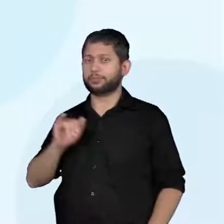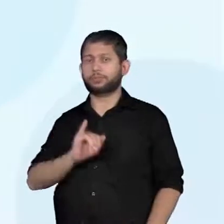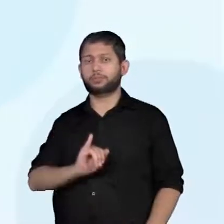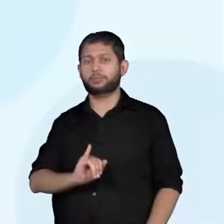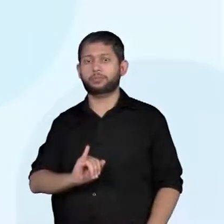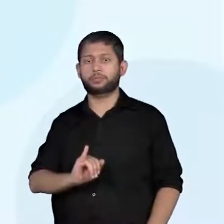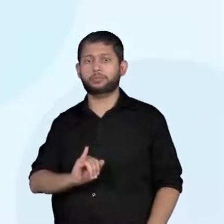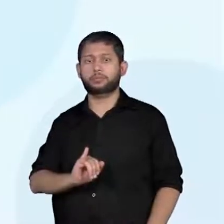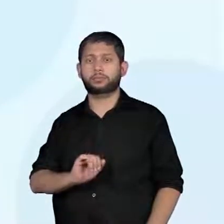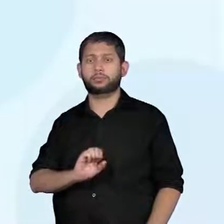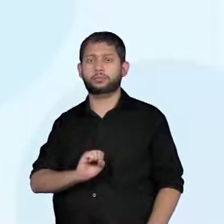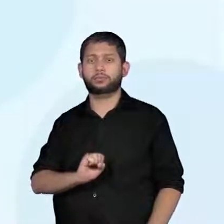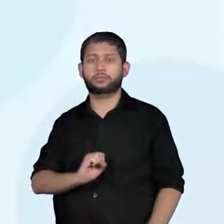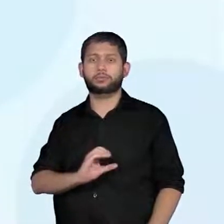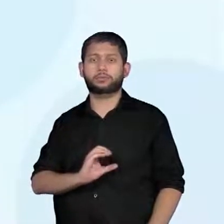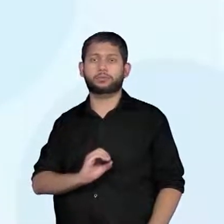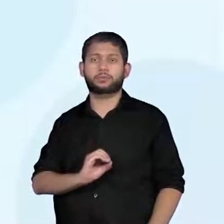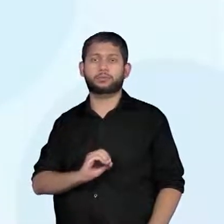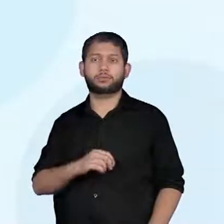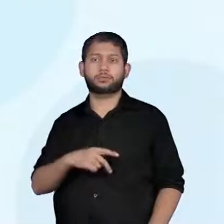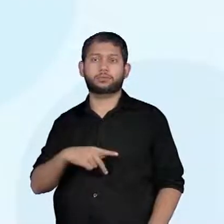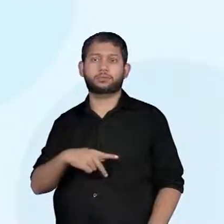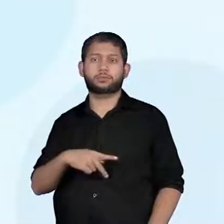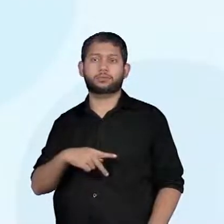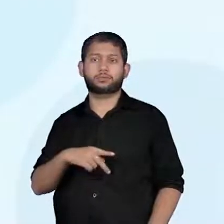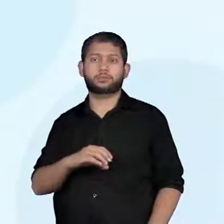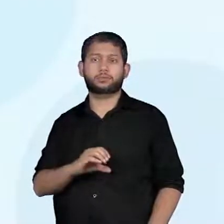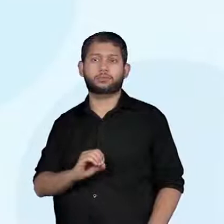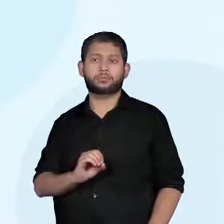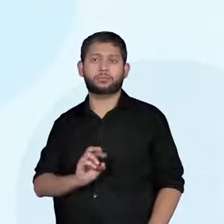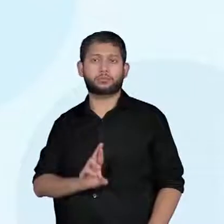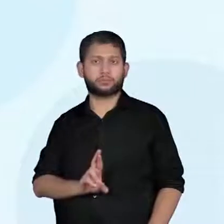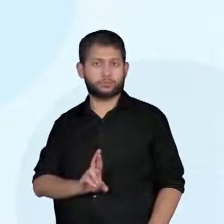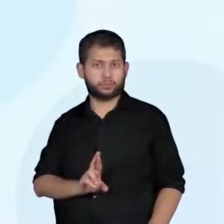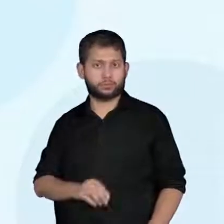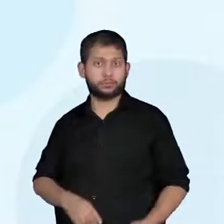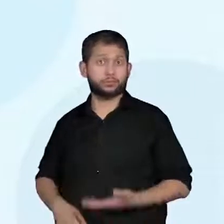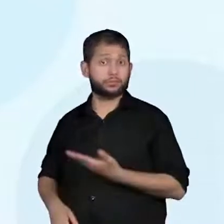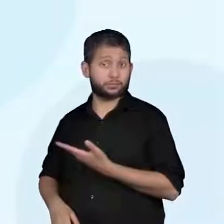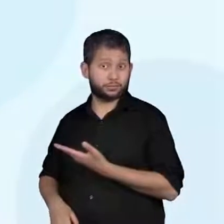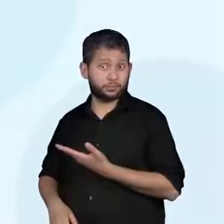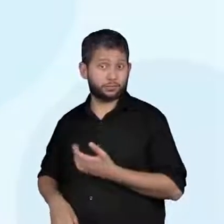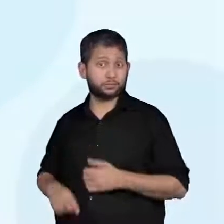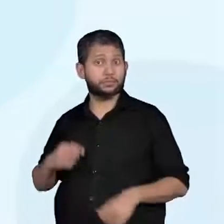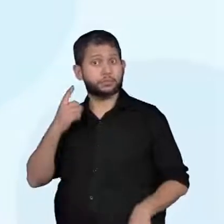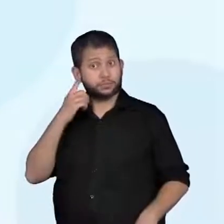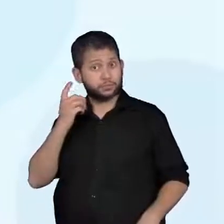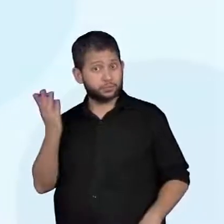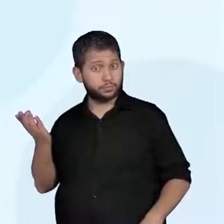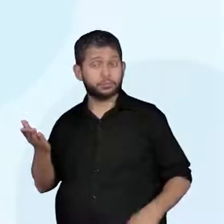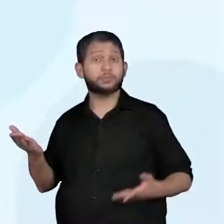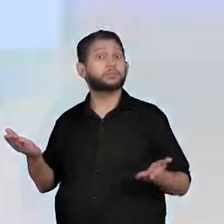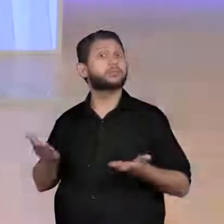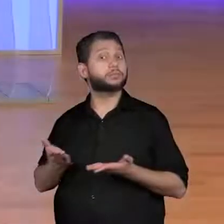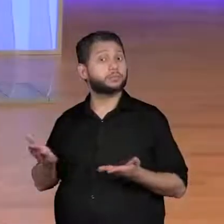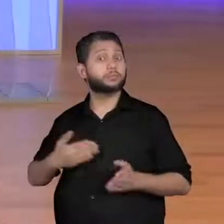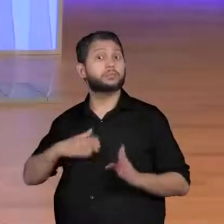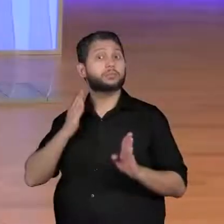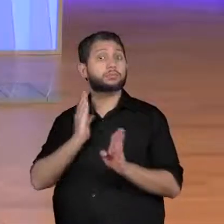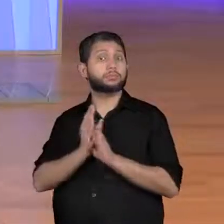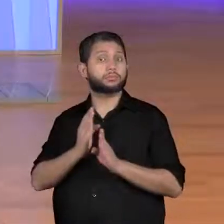Isopor. Olha só que interessante. Então, nós já ouvimos aí sobre o som, e agora nós ouvimos o som e